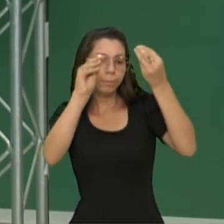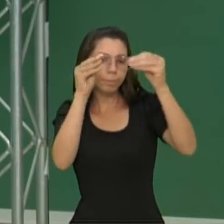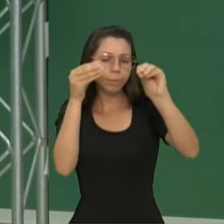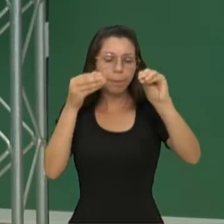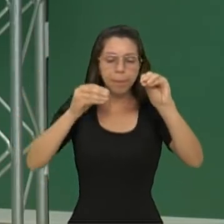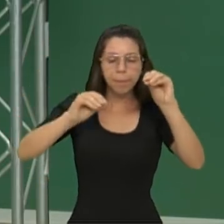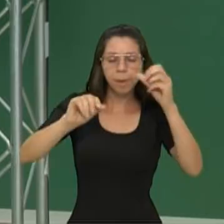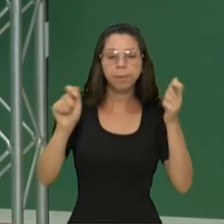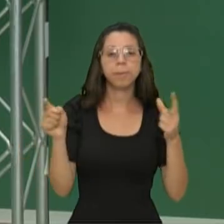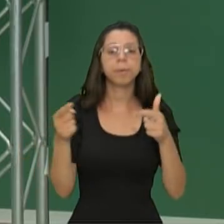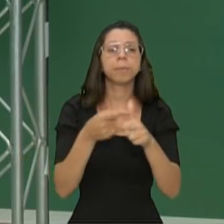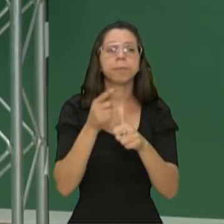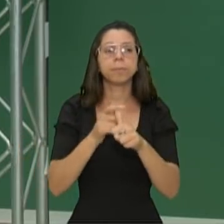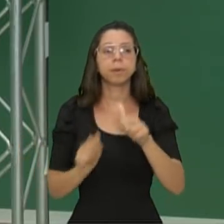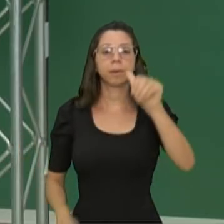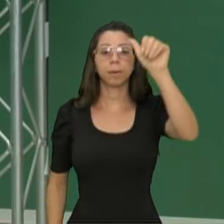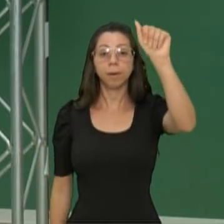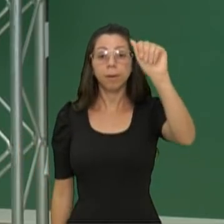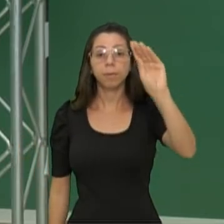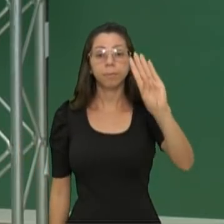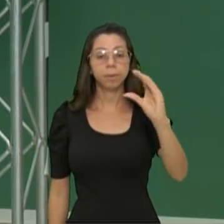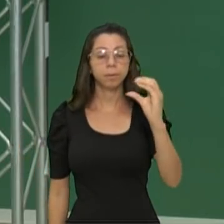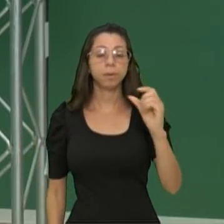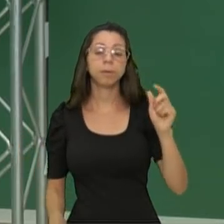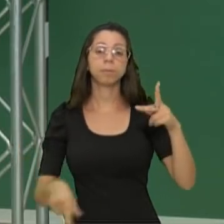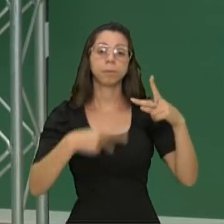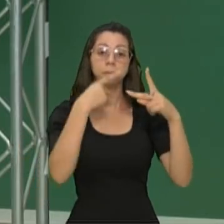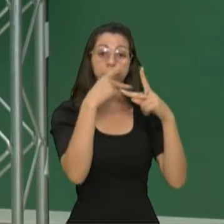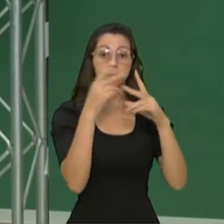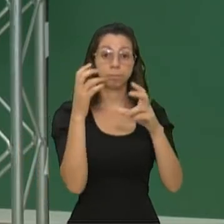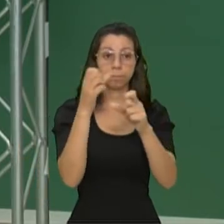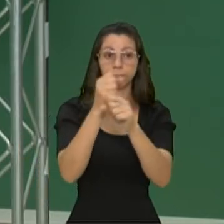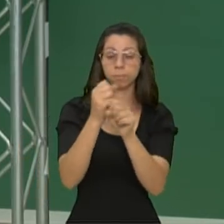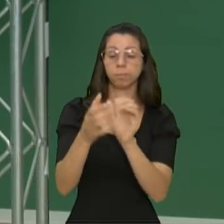os coeficientes, calcular o valor de delta,